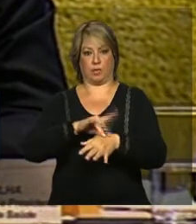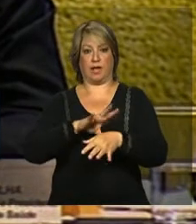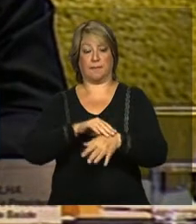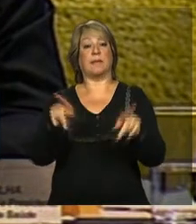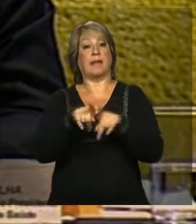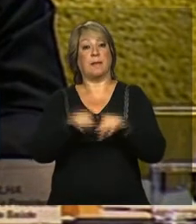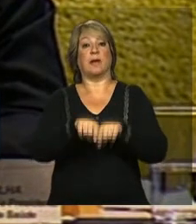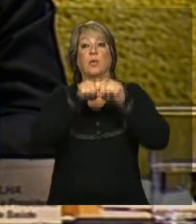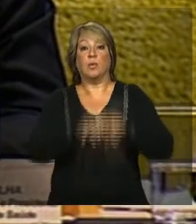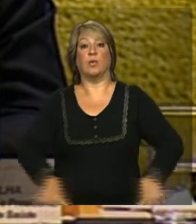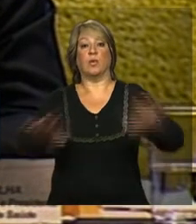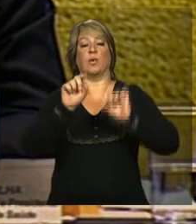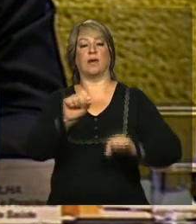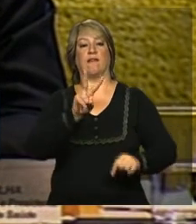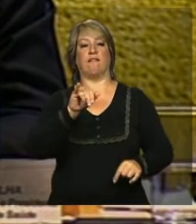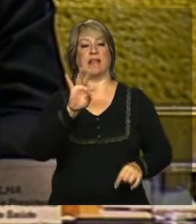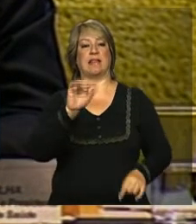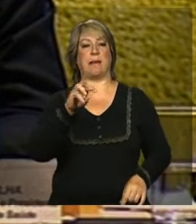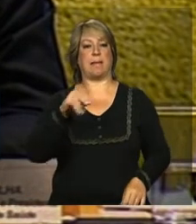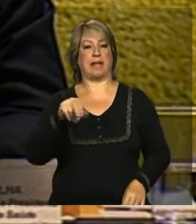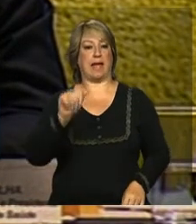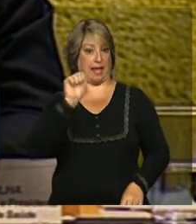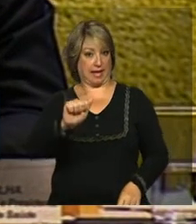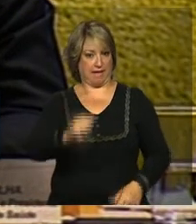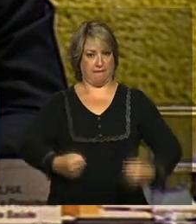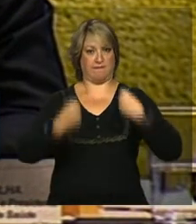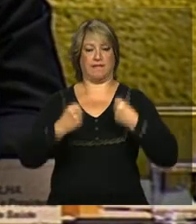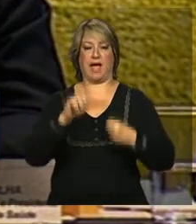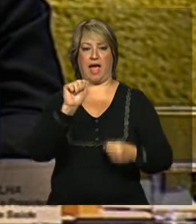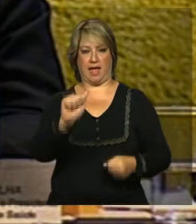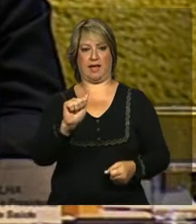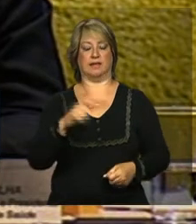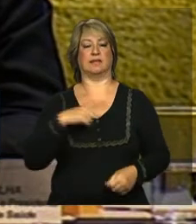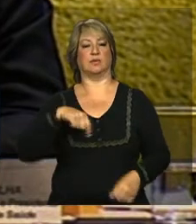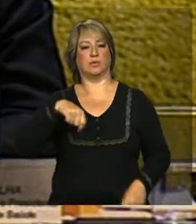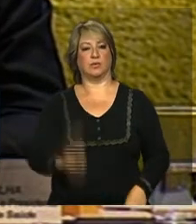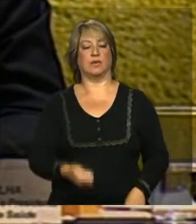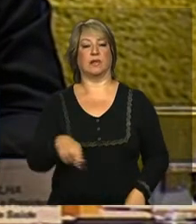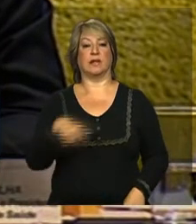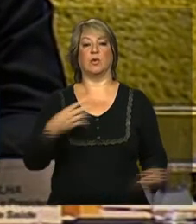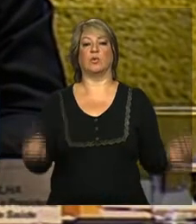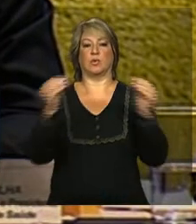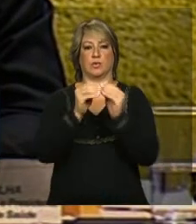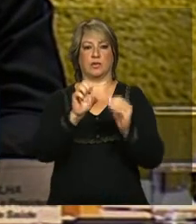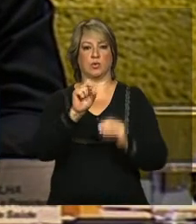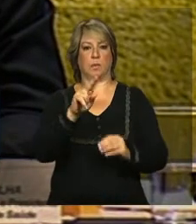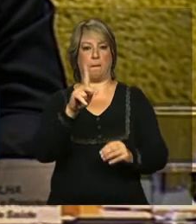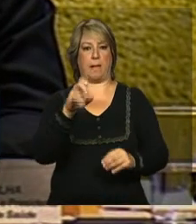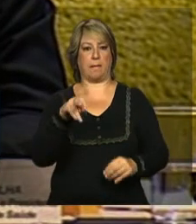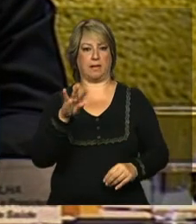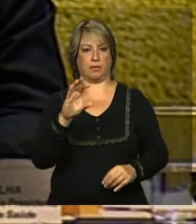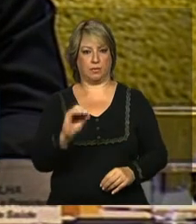da vitamina A tem indicação da Organização Mundial de saúde para suplementação da vitamina